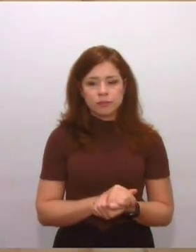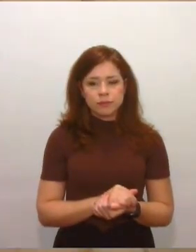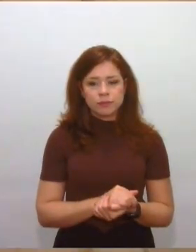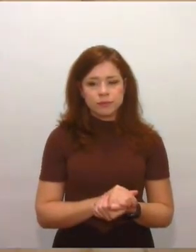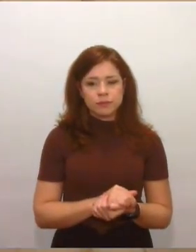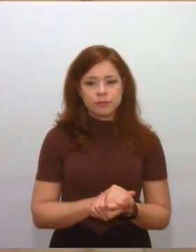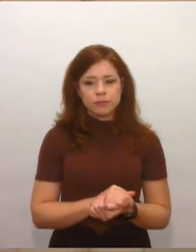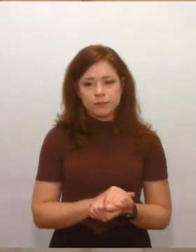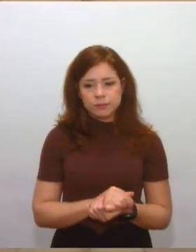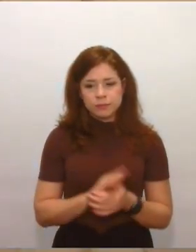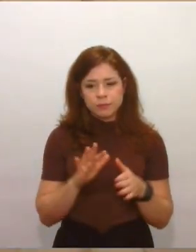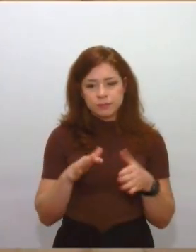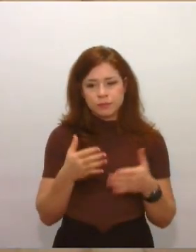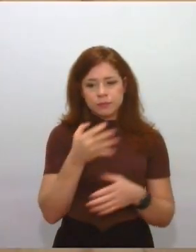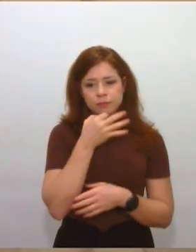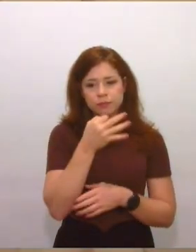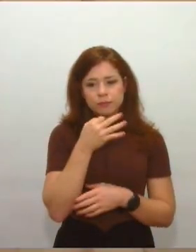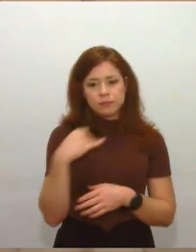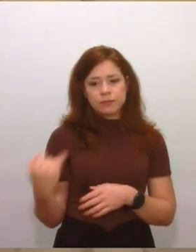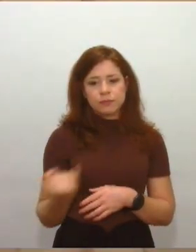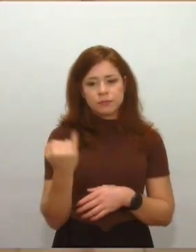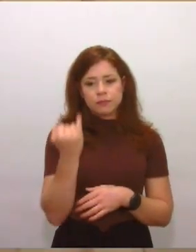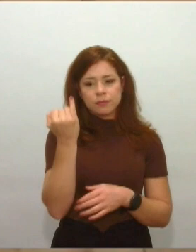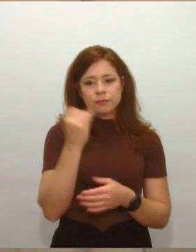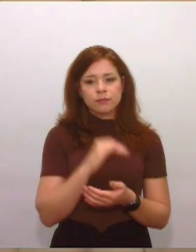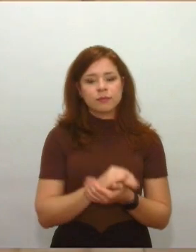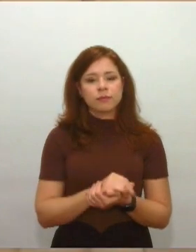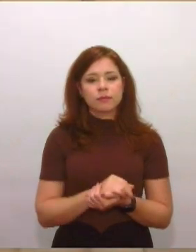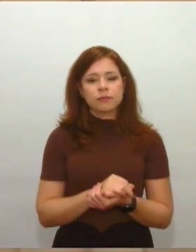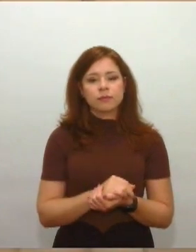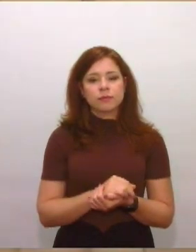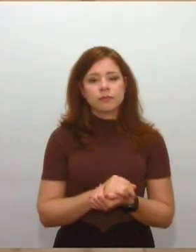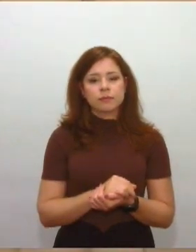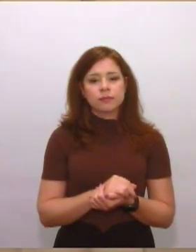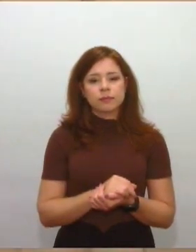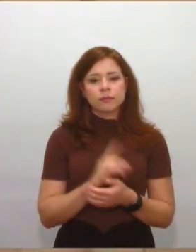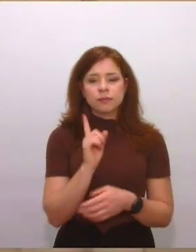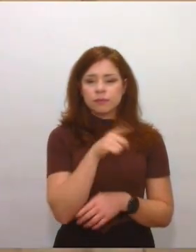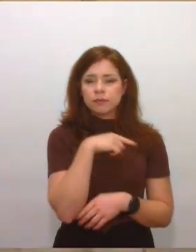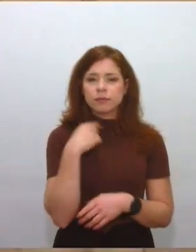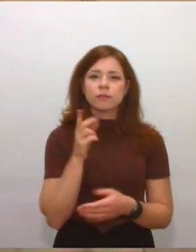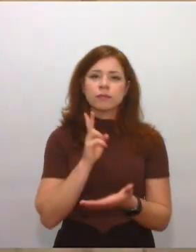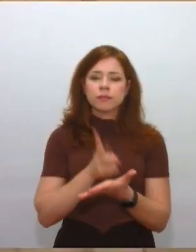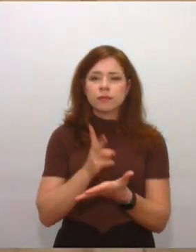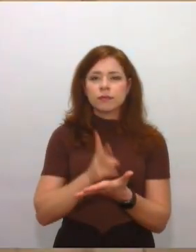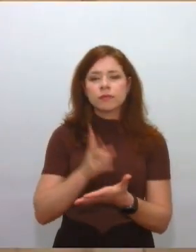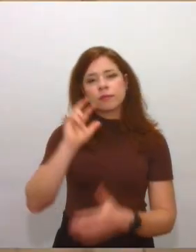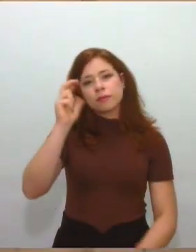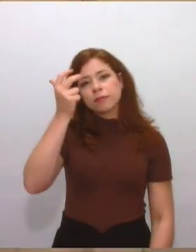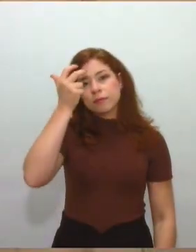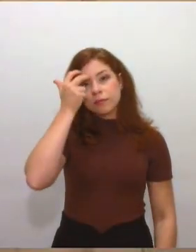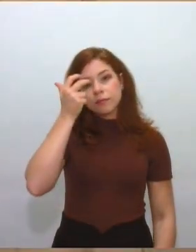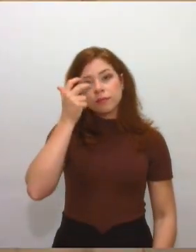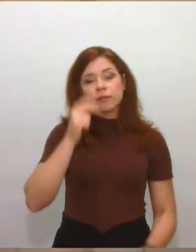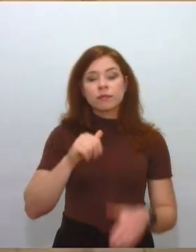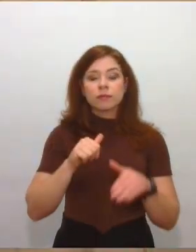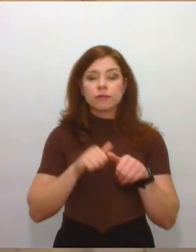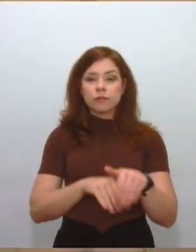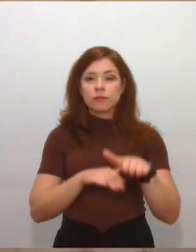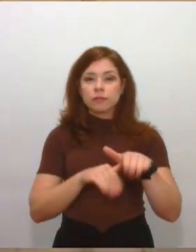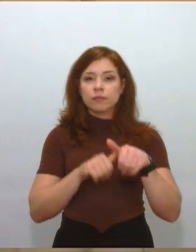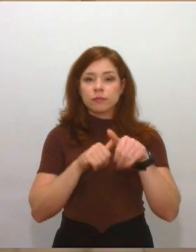de grande importância e fundamental a gente continuar com essa cultura da fanfarra, porque, de alguma forma, ela